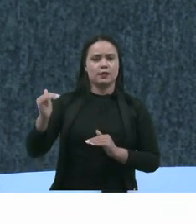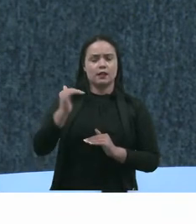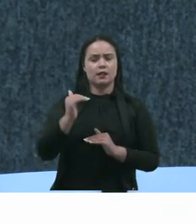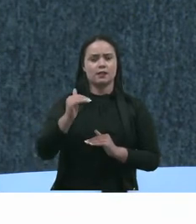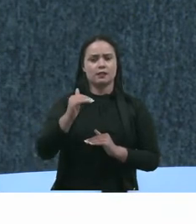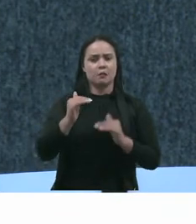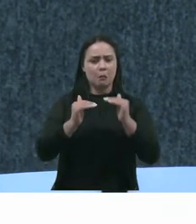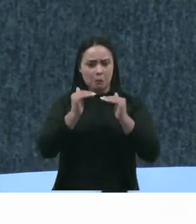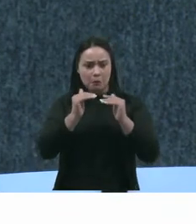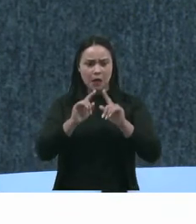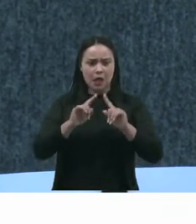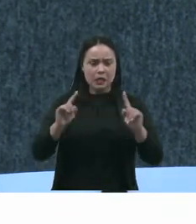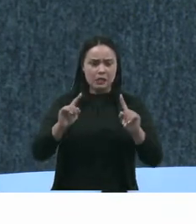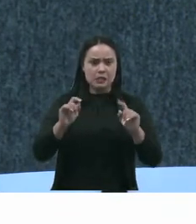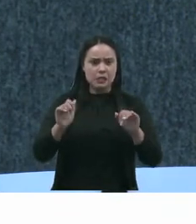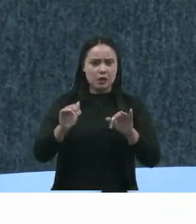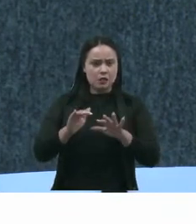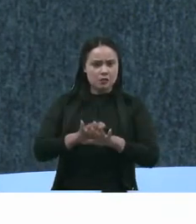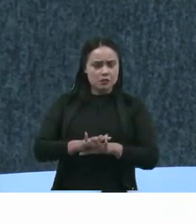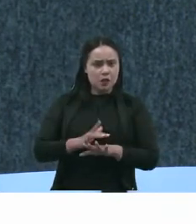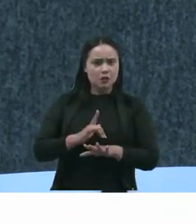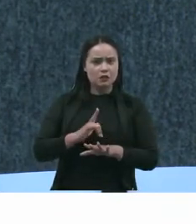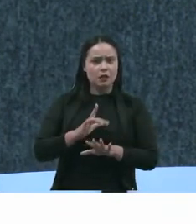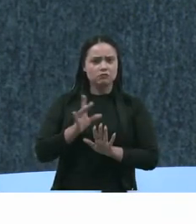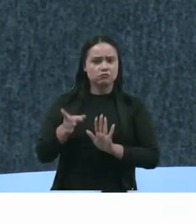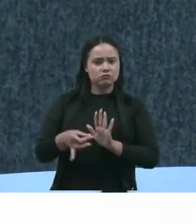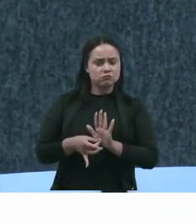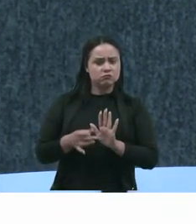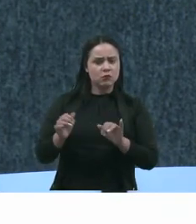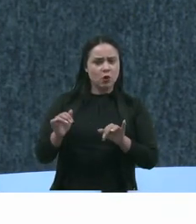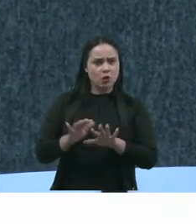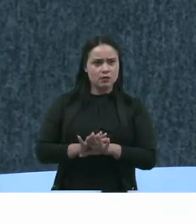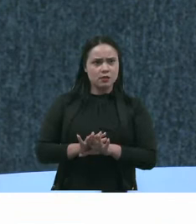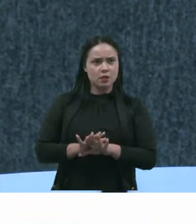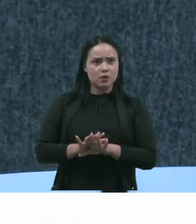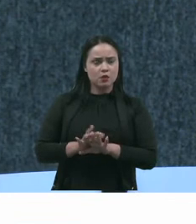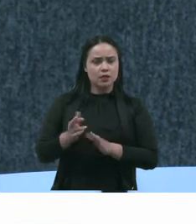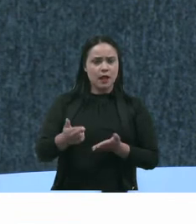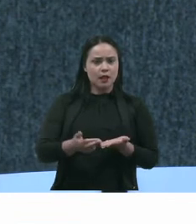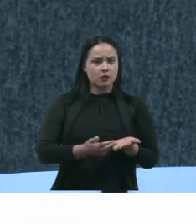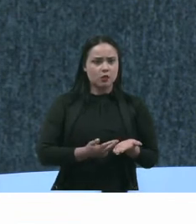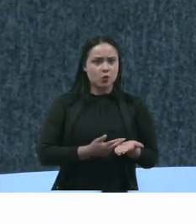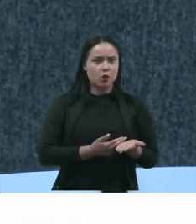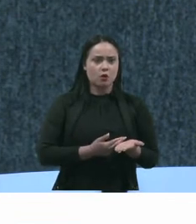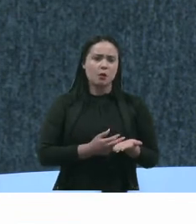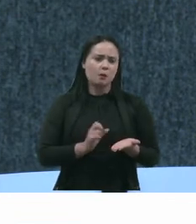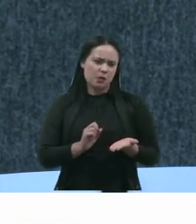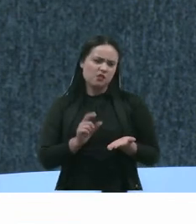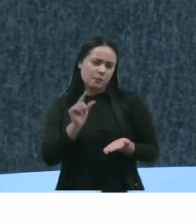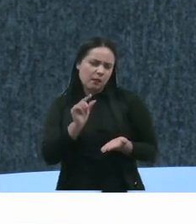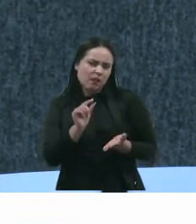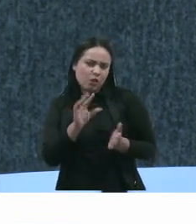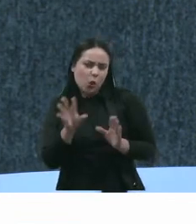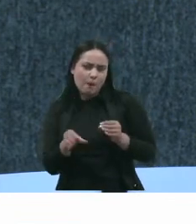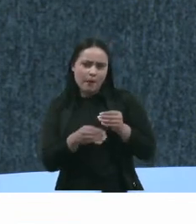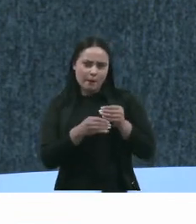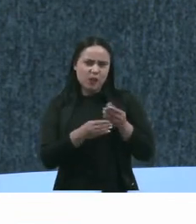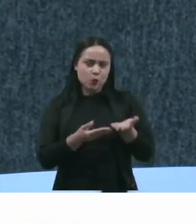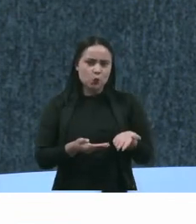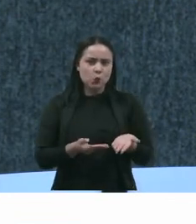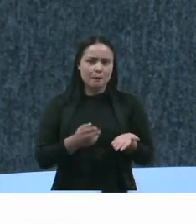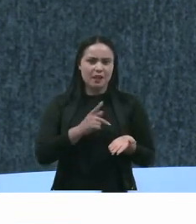nessa linha, mas que, na conclusão, não discrepa da conclusão do eminente relator. Só posso fazer um pequeno complemento,